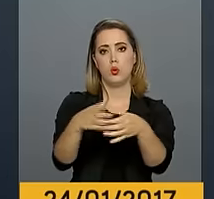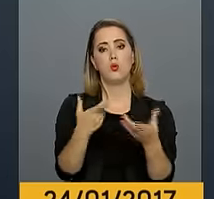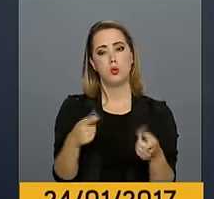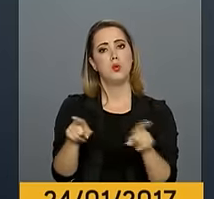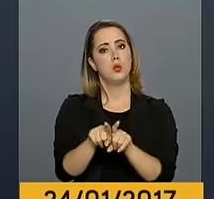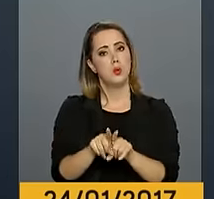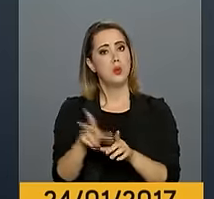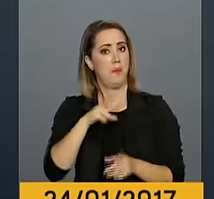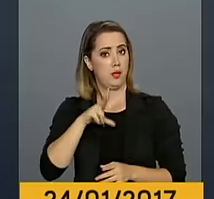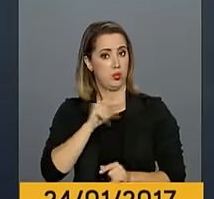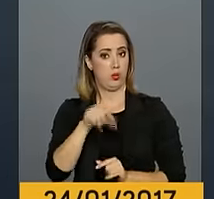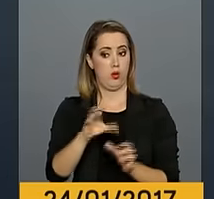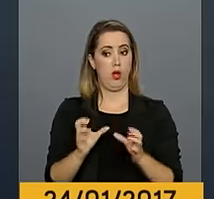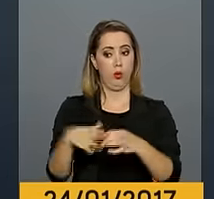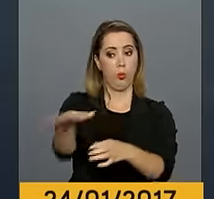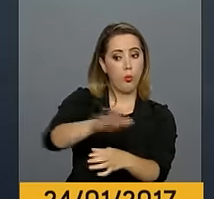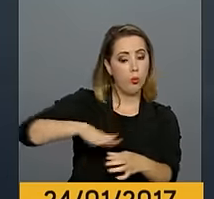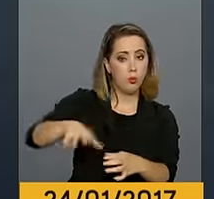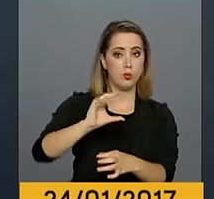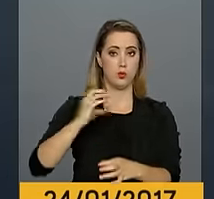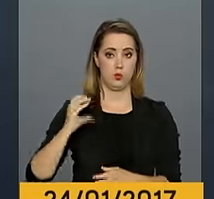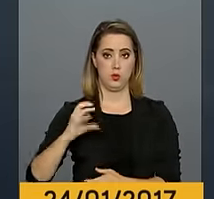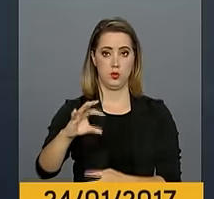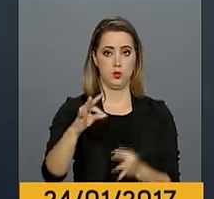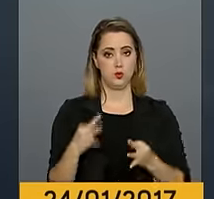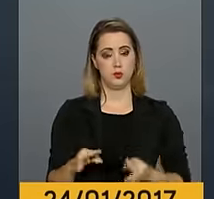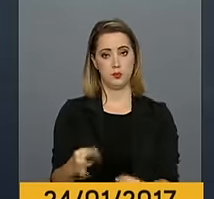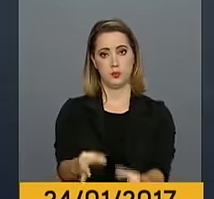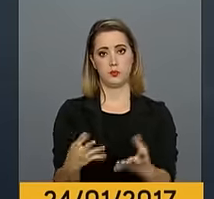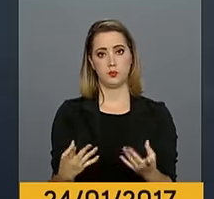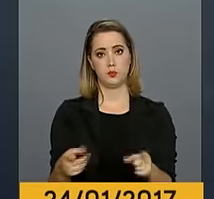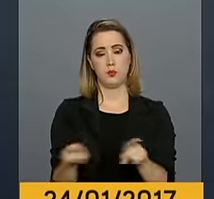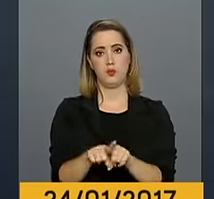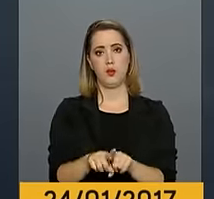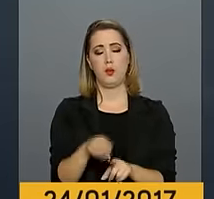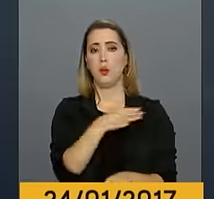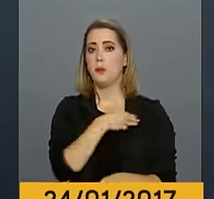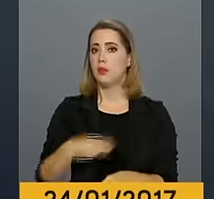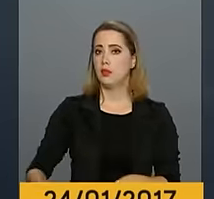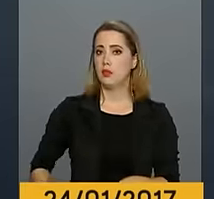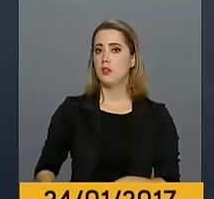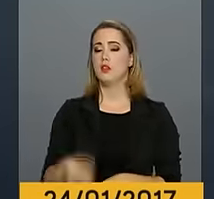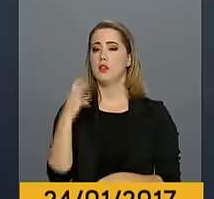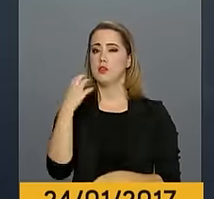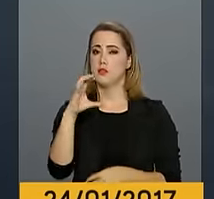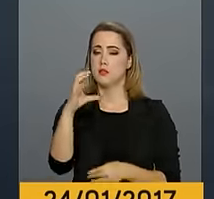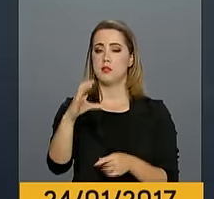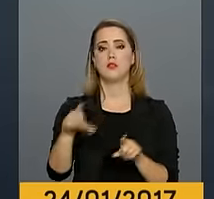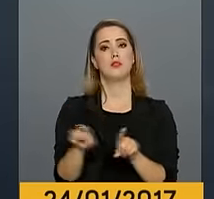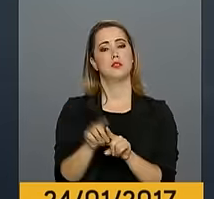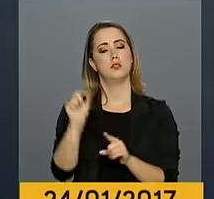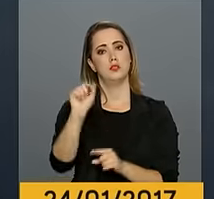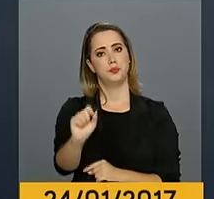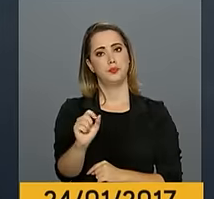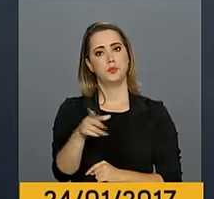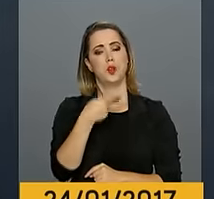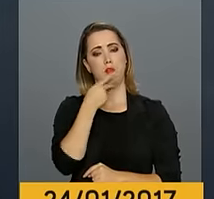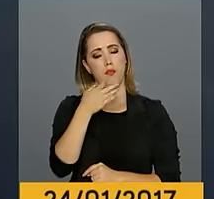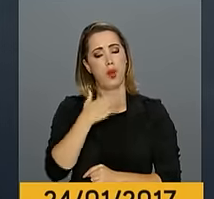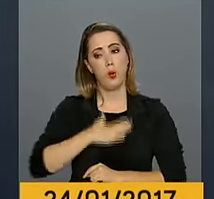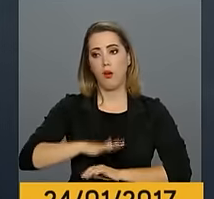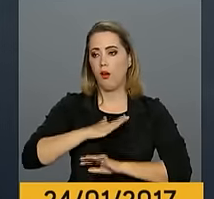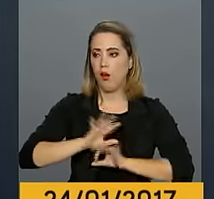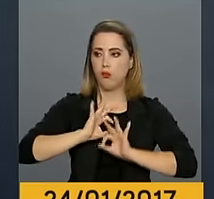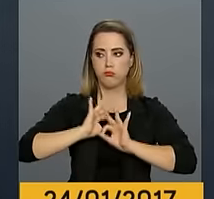ciência e tecnologia por meio do ministro Kassab. E eu digo isso com muita tranquilidade, porque,